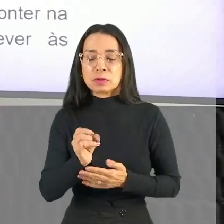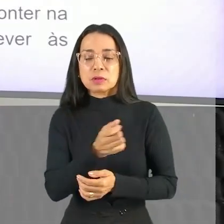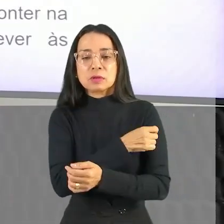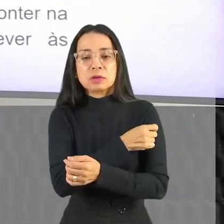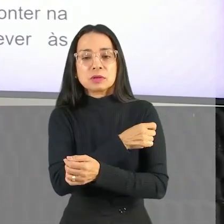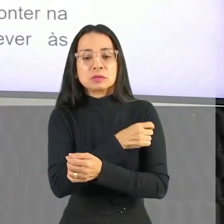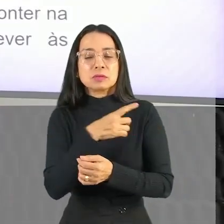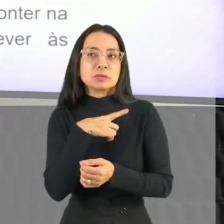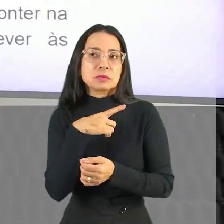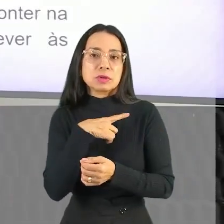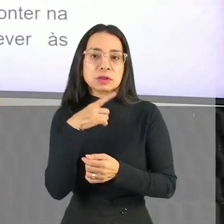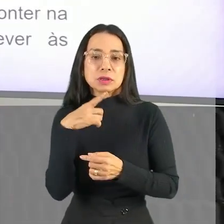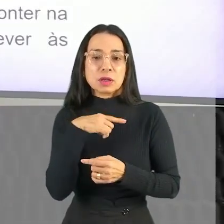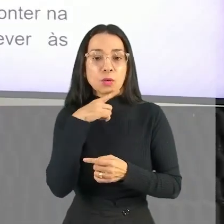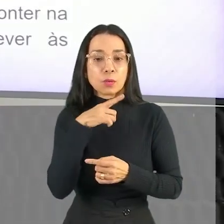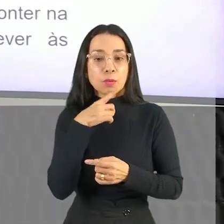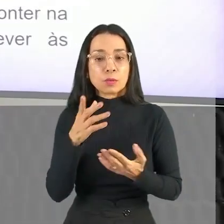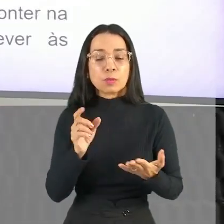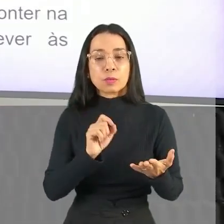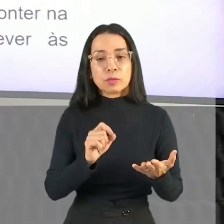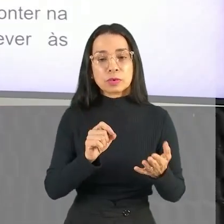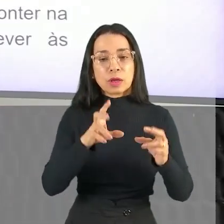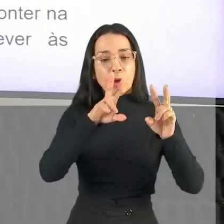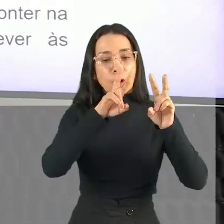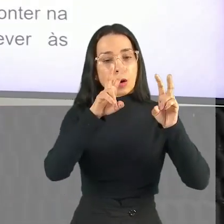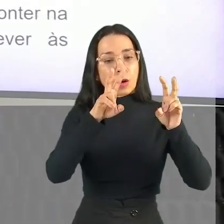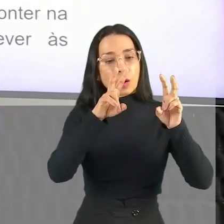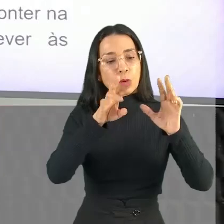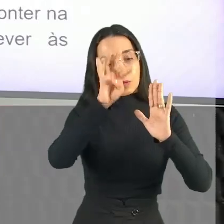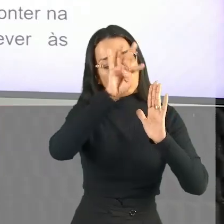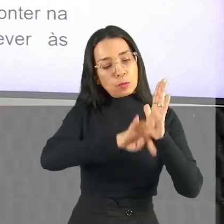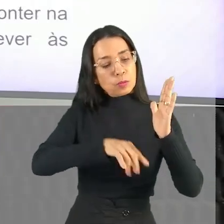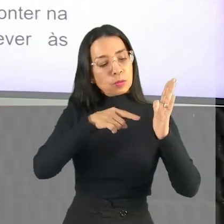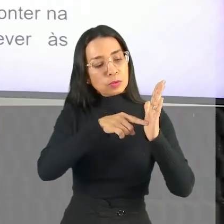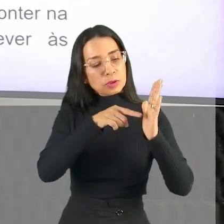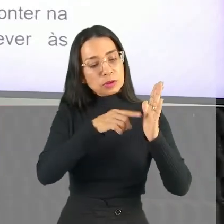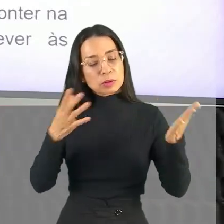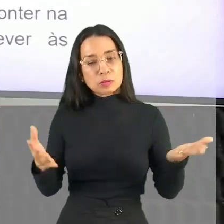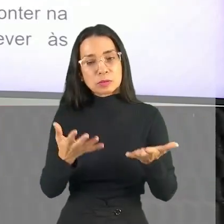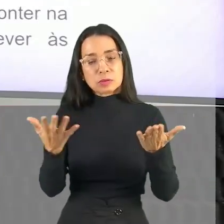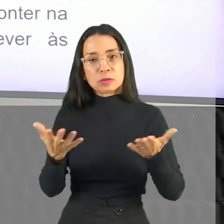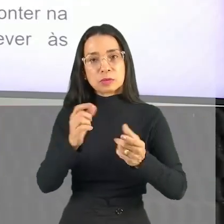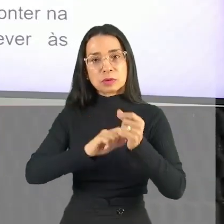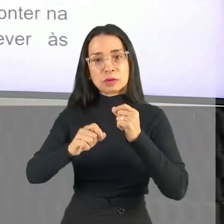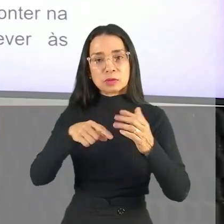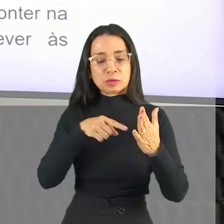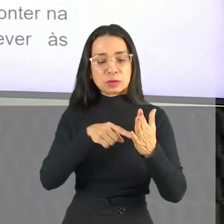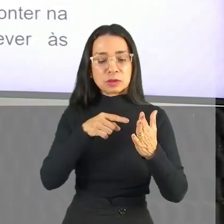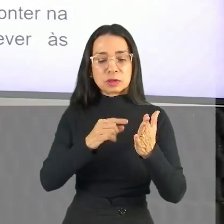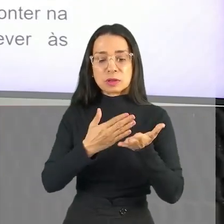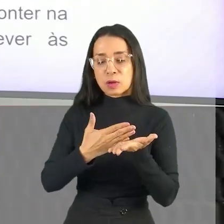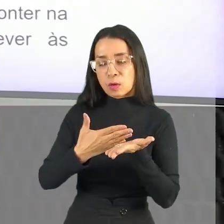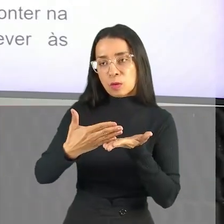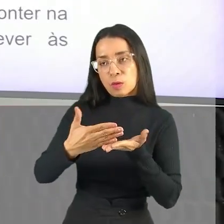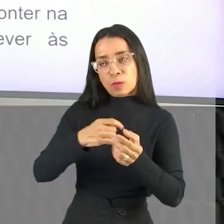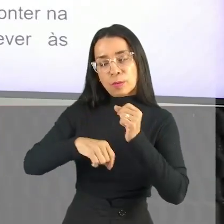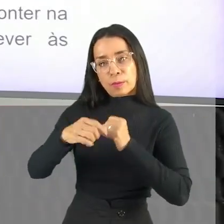que é trabalho de cuidados, o texto motivador seria ali uma porta de entrada para esse